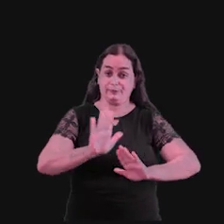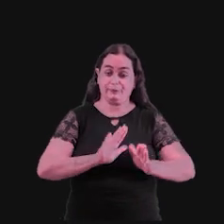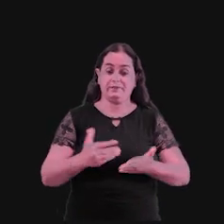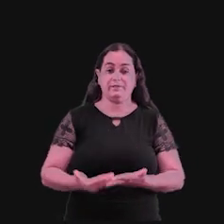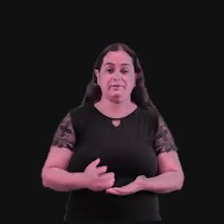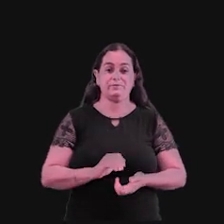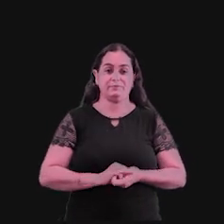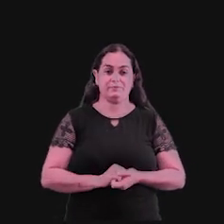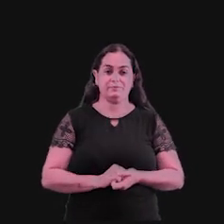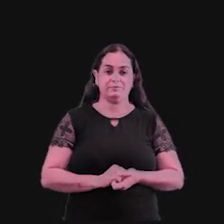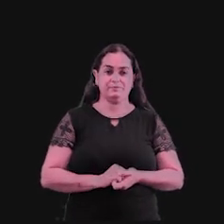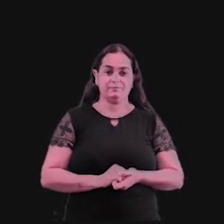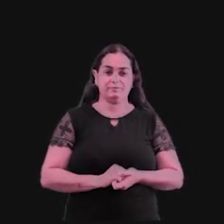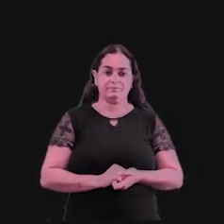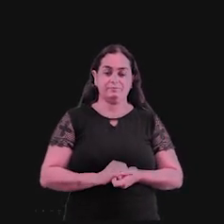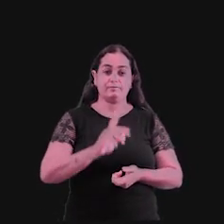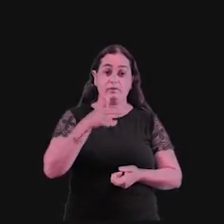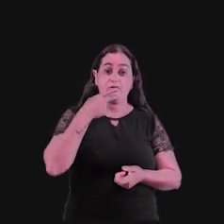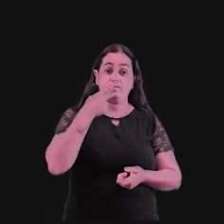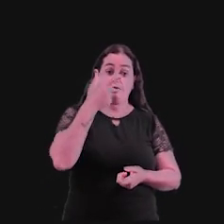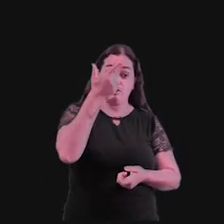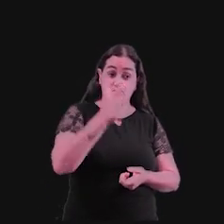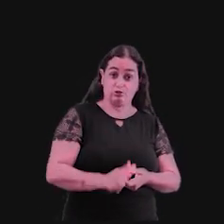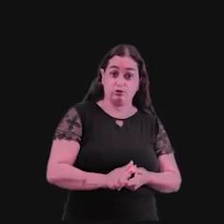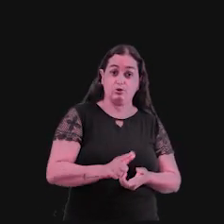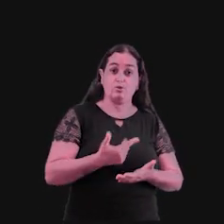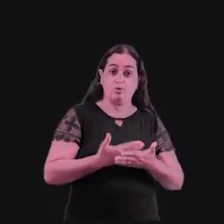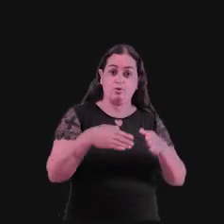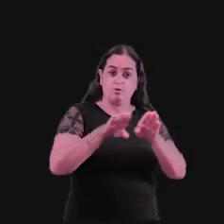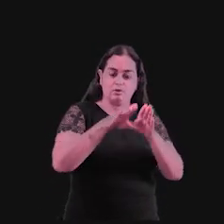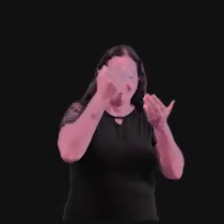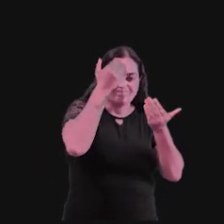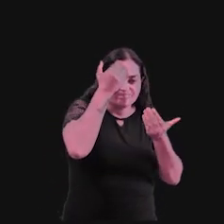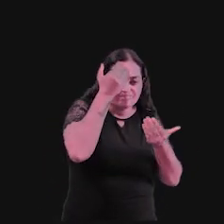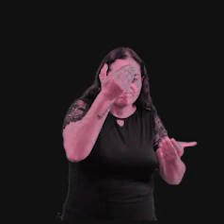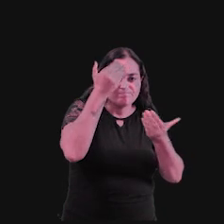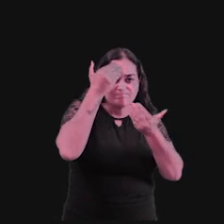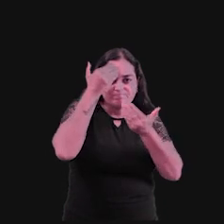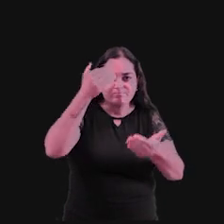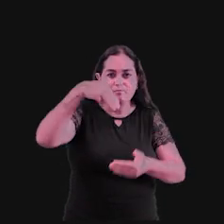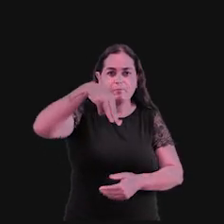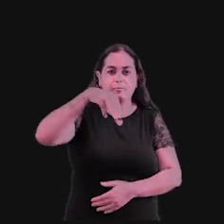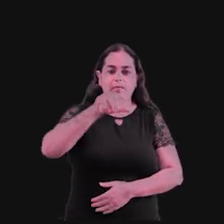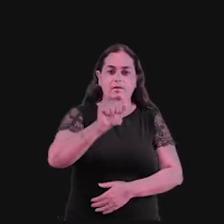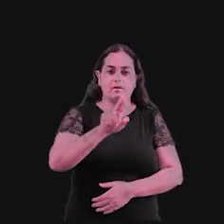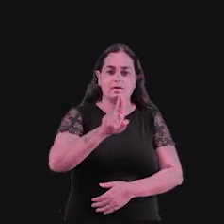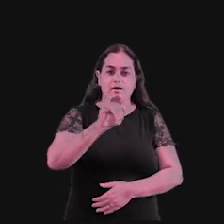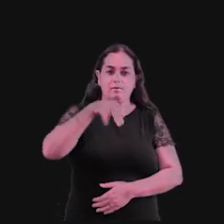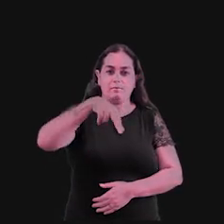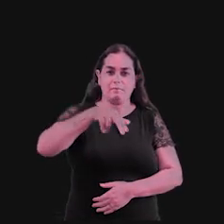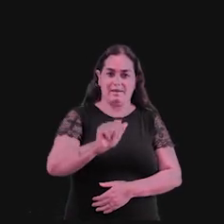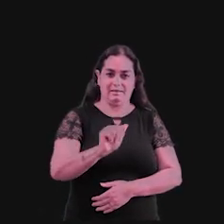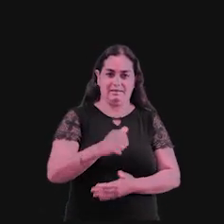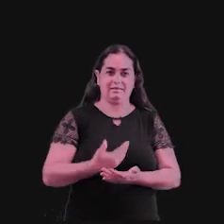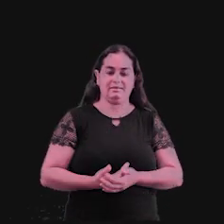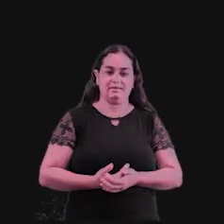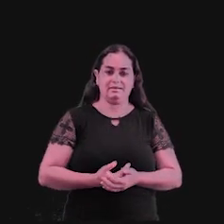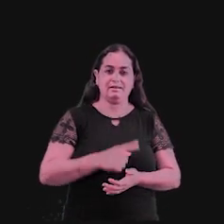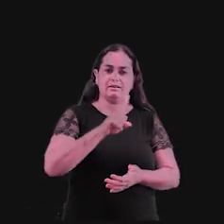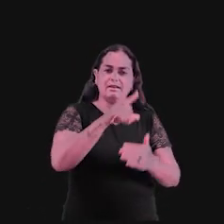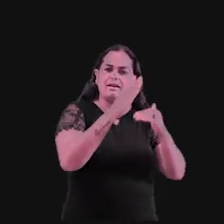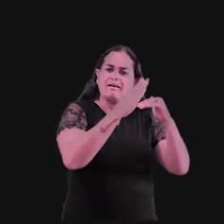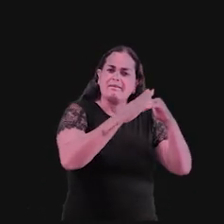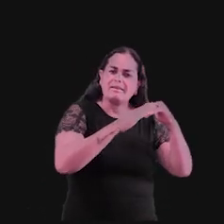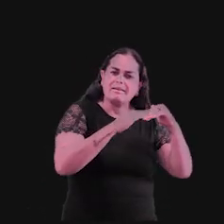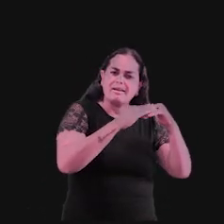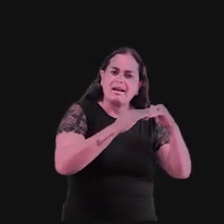E reforçar mais uma vez também os agradecimentos à Maria Andrade, que carinhosamente também esteve